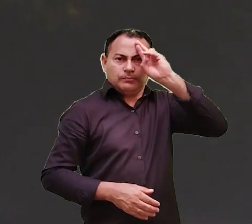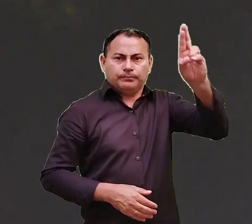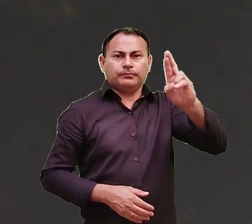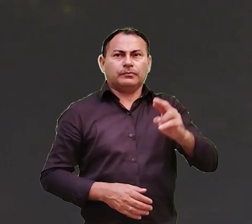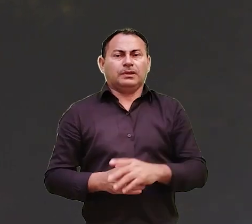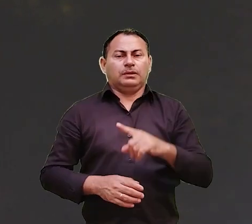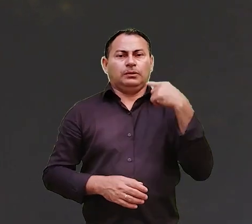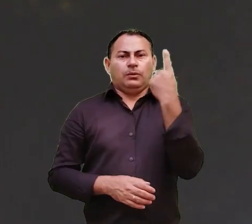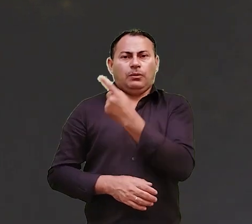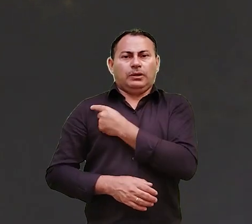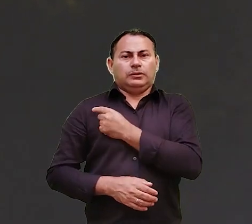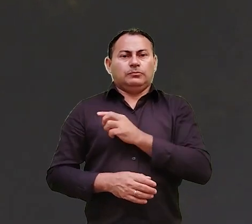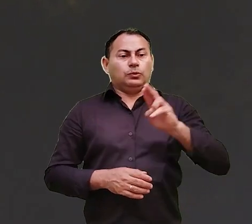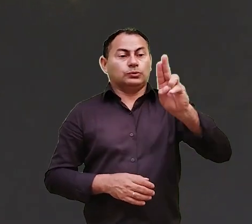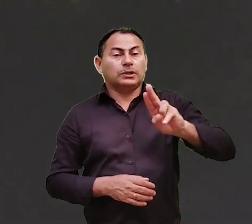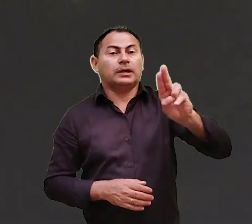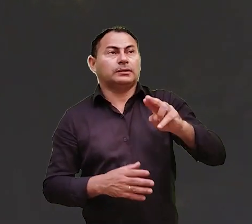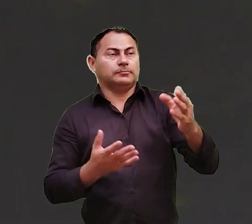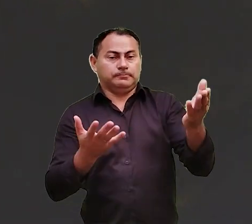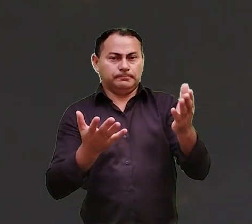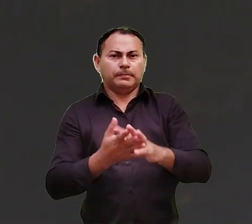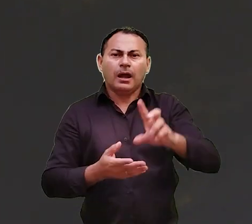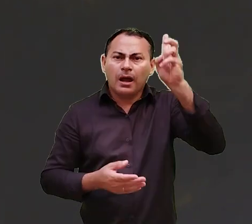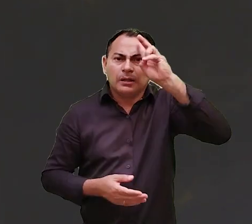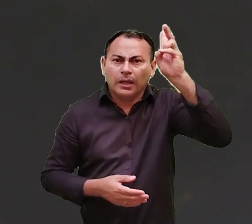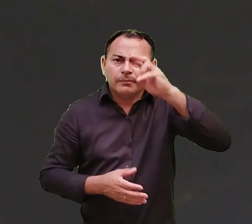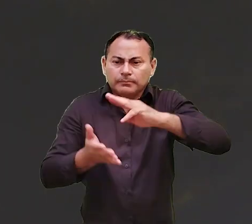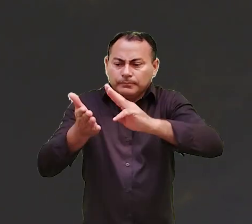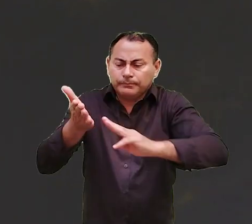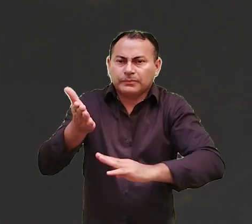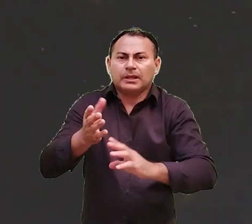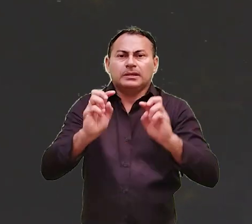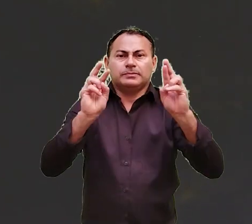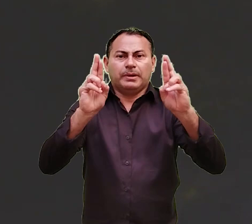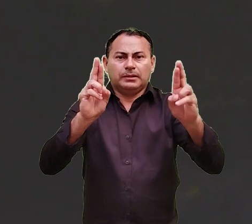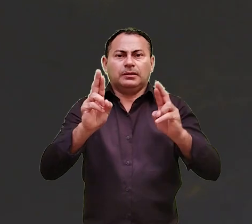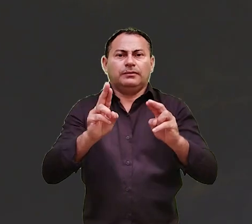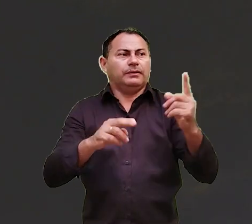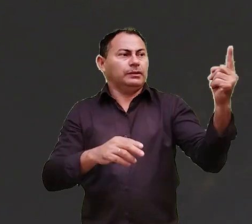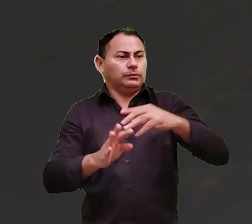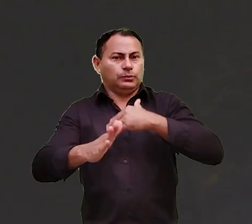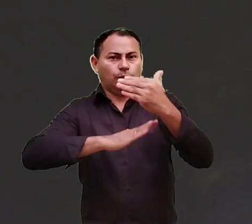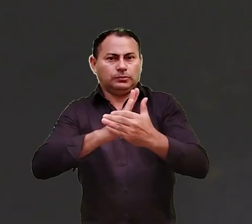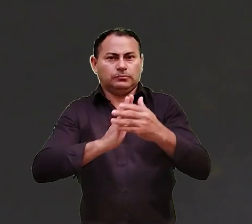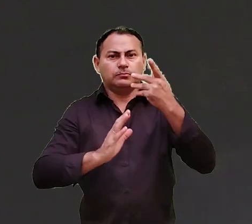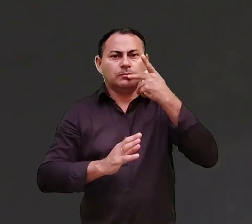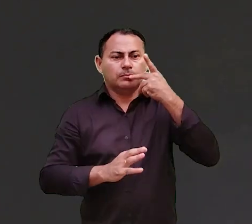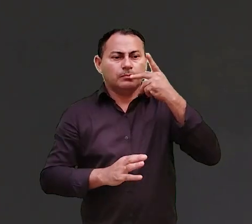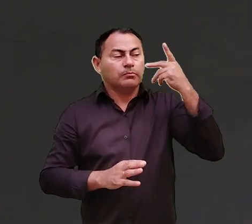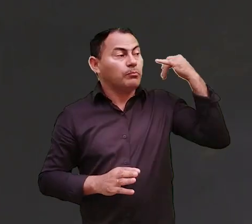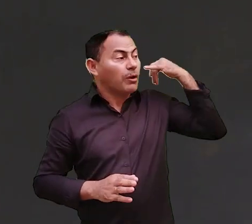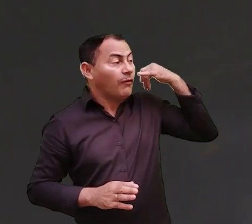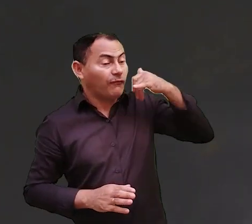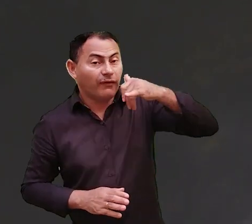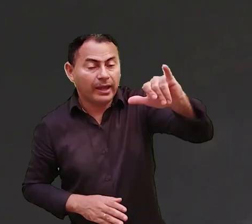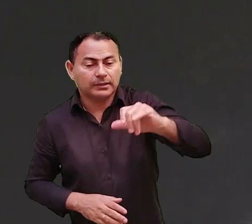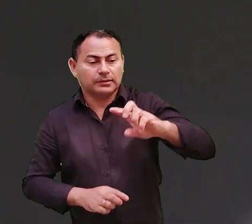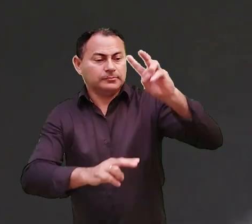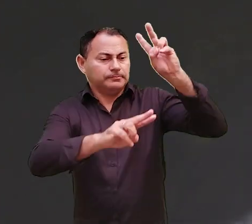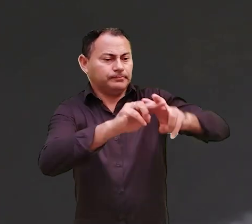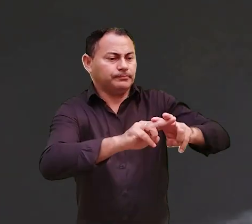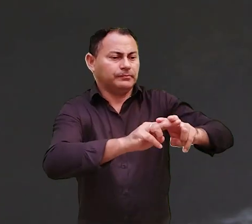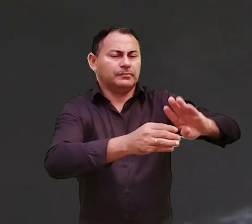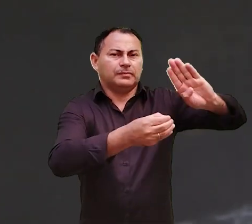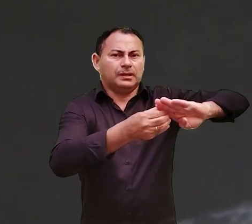grande amor do Senhor é que não somos consumidos. Lembre-se da mensagem de esperança que veio de todos esses profetas do